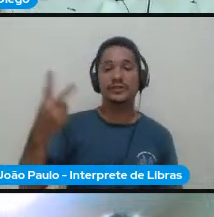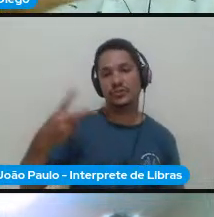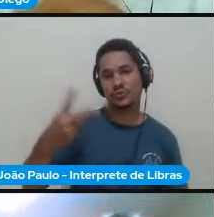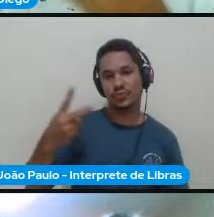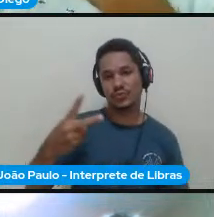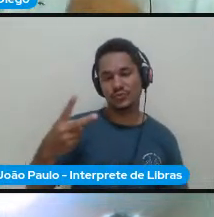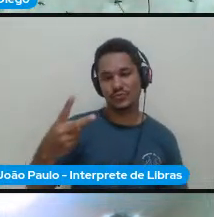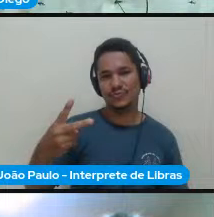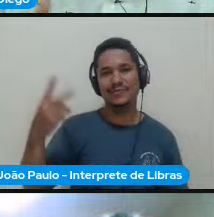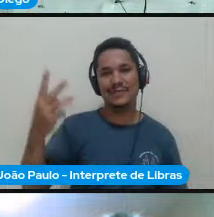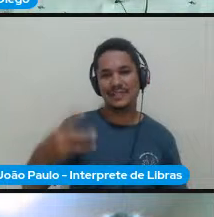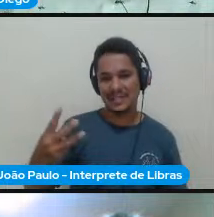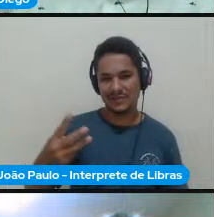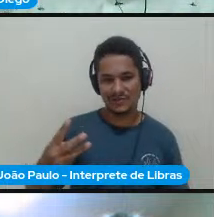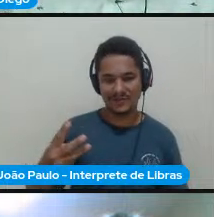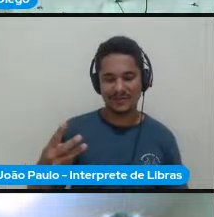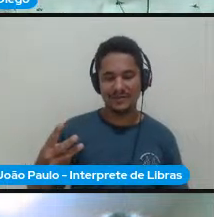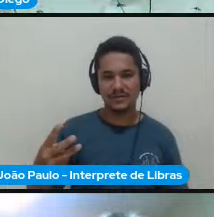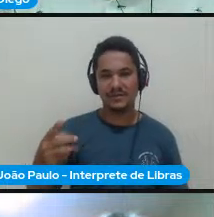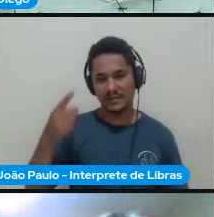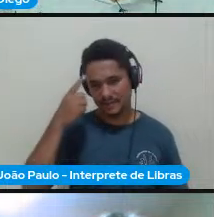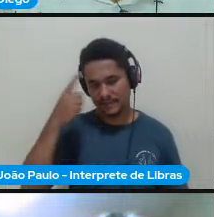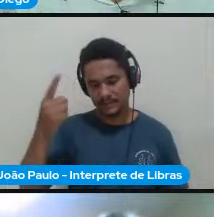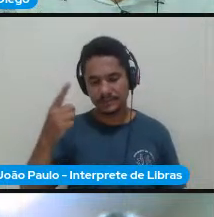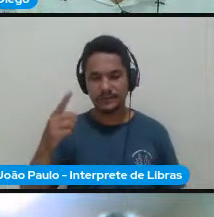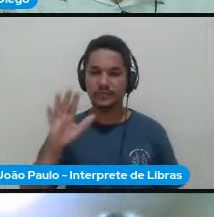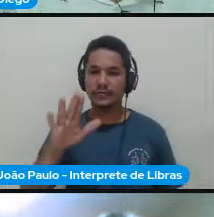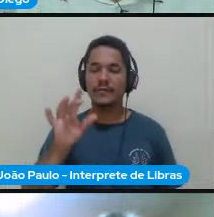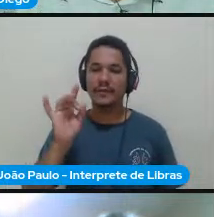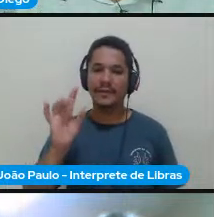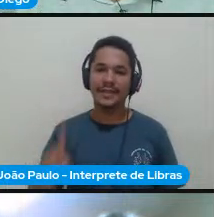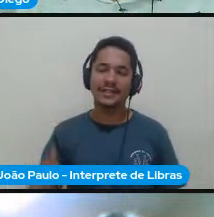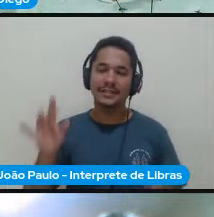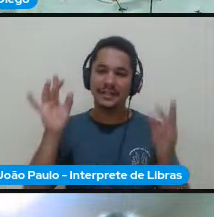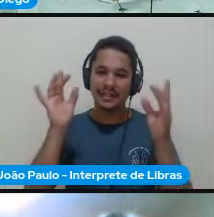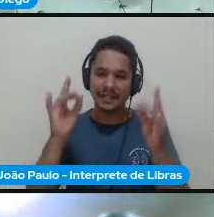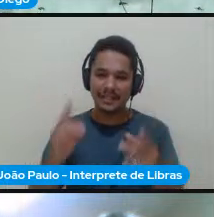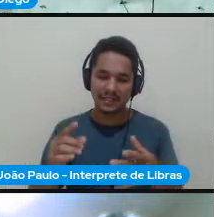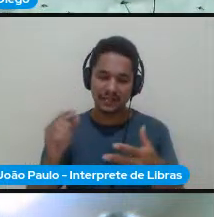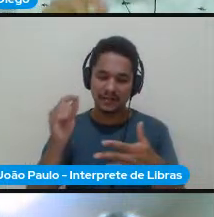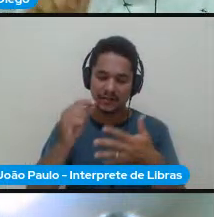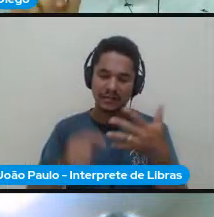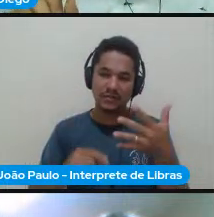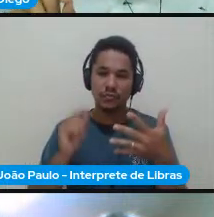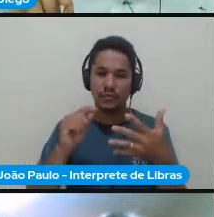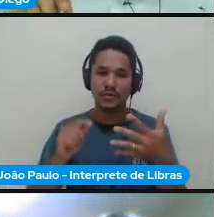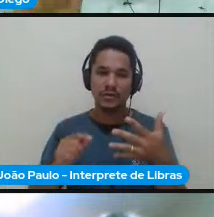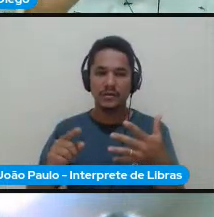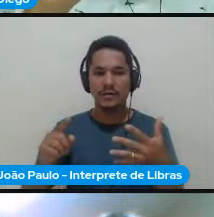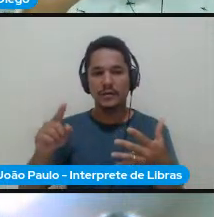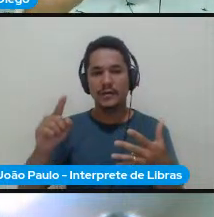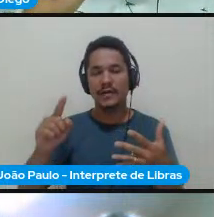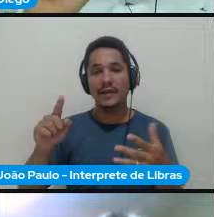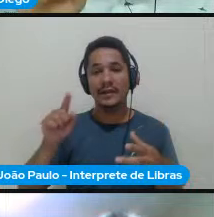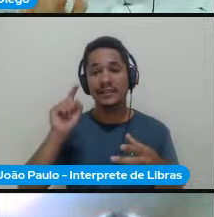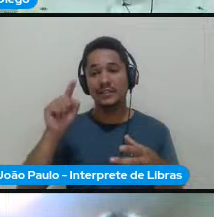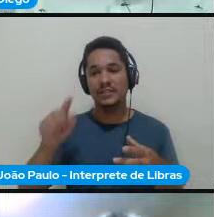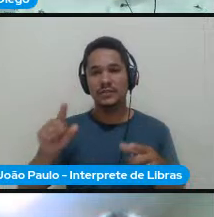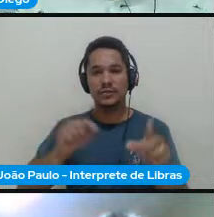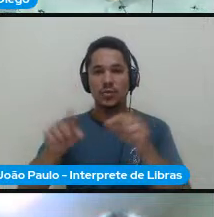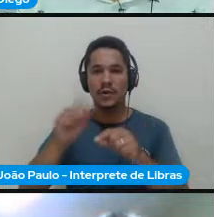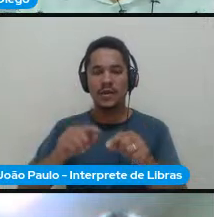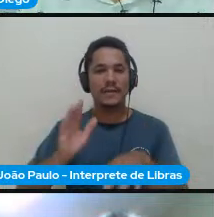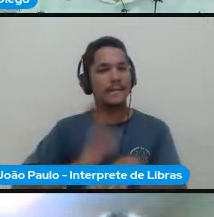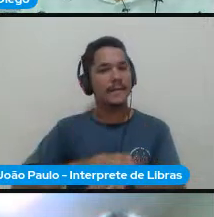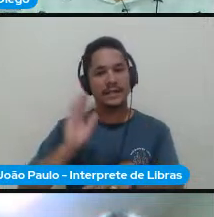e assim sucessivamente a partir do terceiro. Mas em cada critério de prioridade de vocês, é caixa de seleção, vocês podem marcar mais de